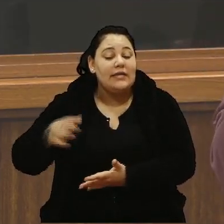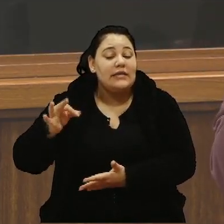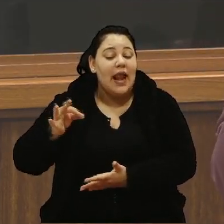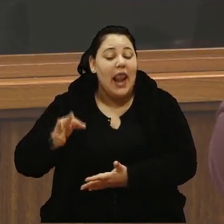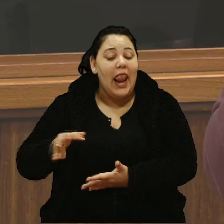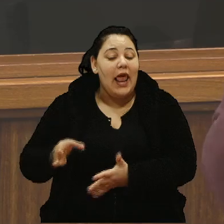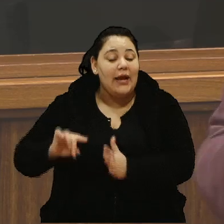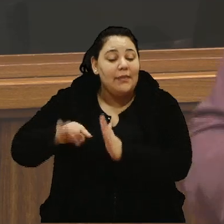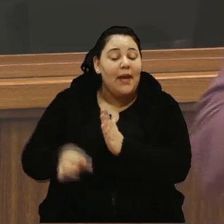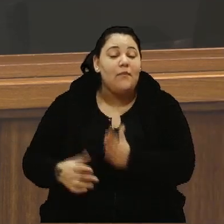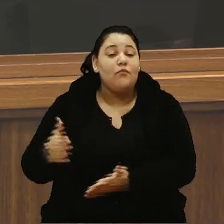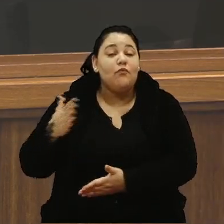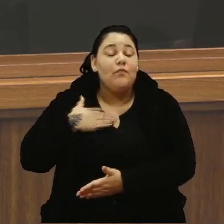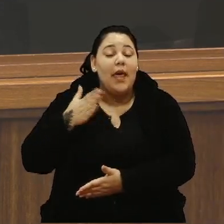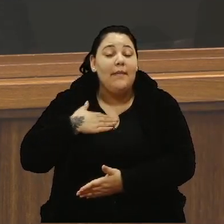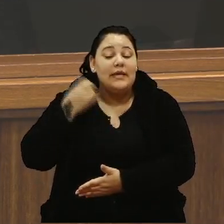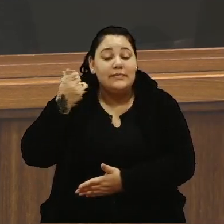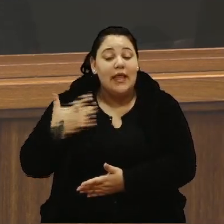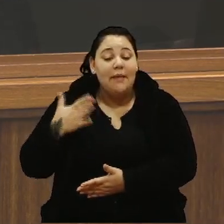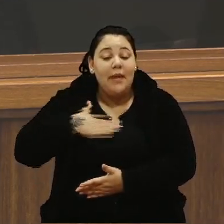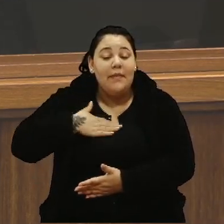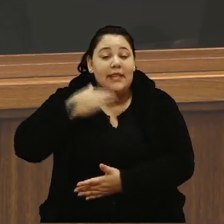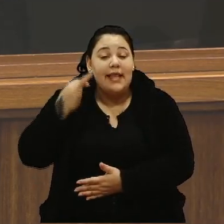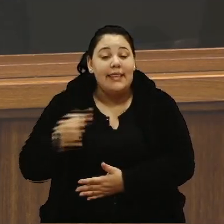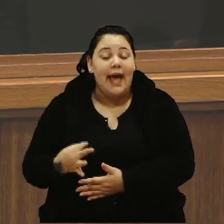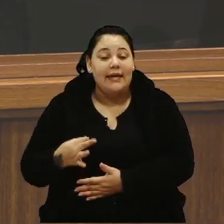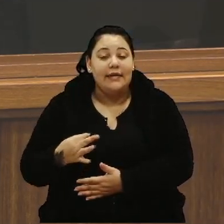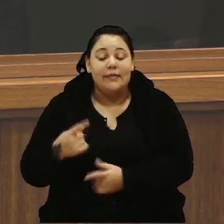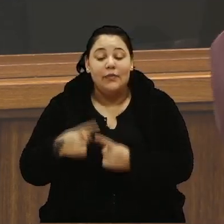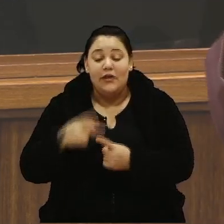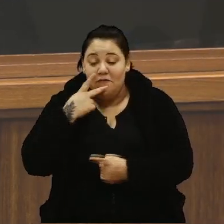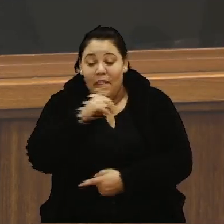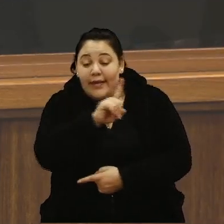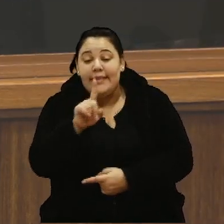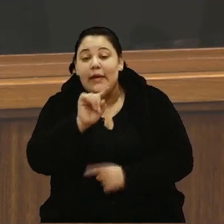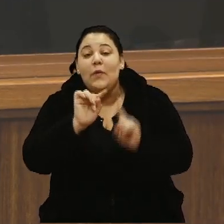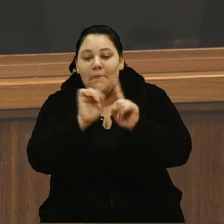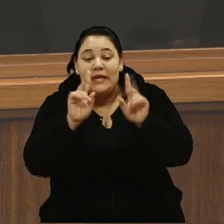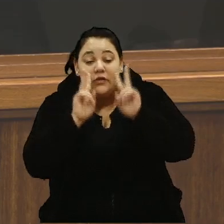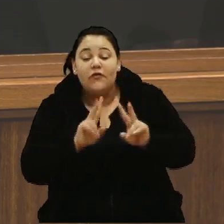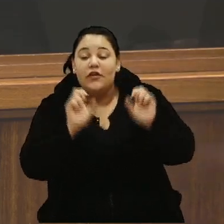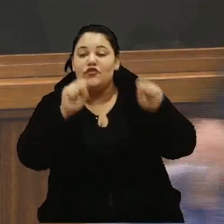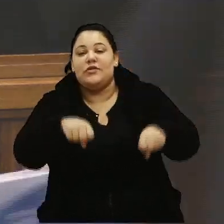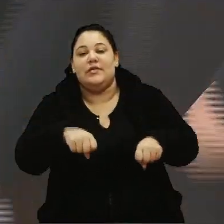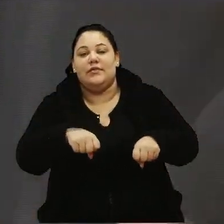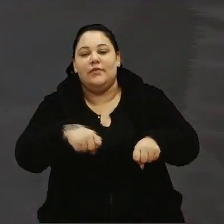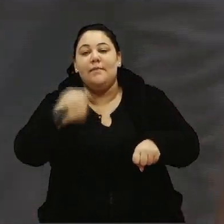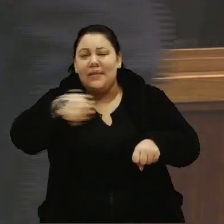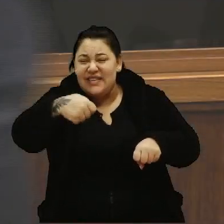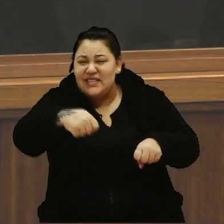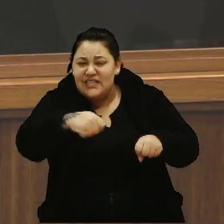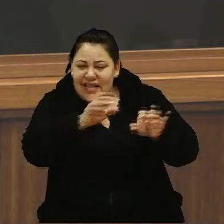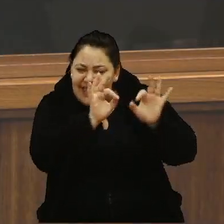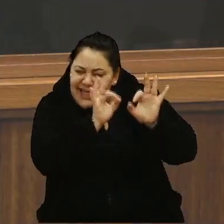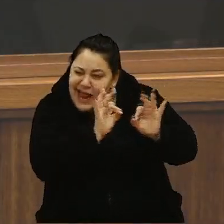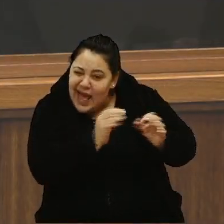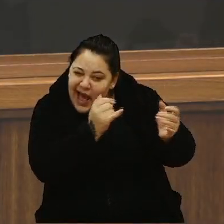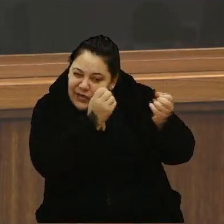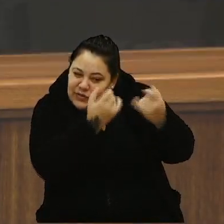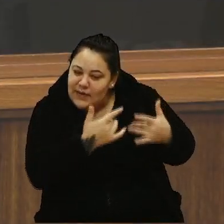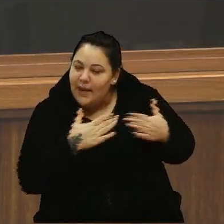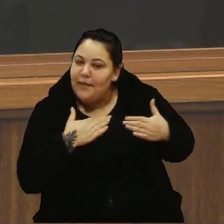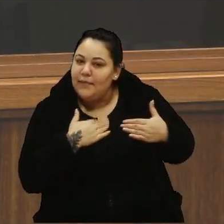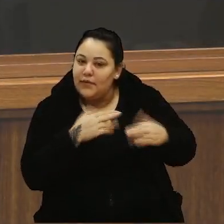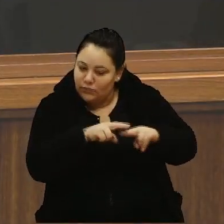que a gente não entende. Porque eles dizem que não, mas a gente enxerga. A gente vê. Então, precisa sim desenhar, por isso esse pedido de informação.